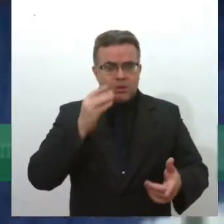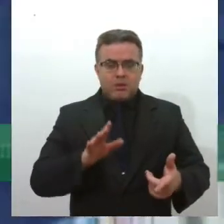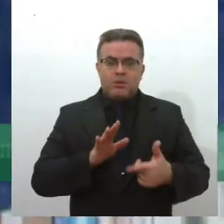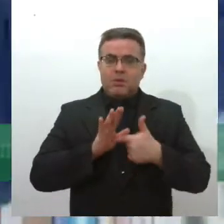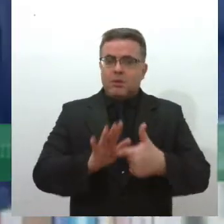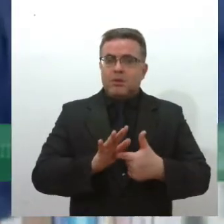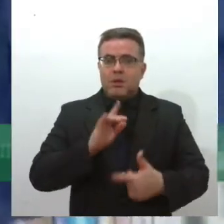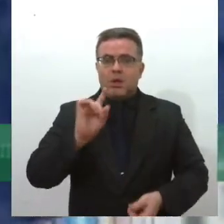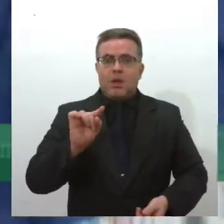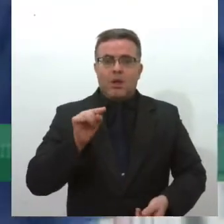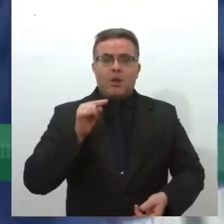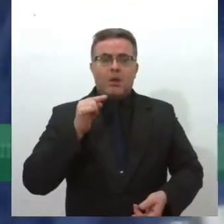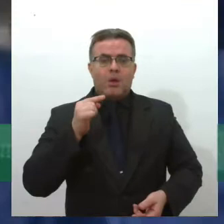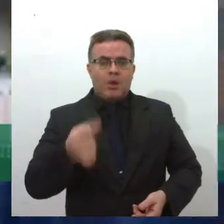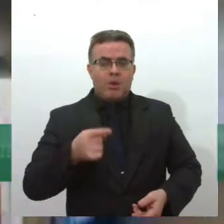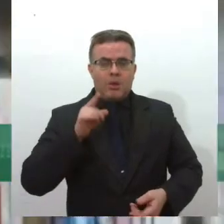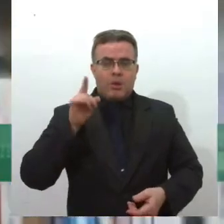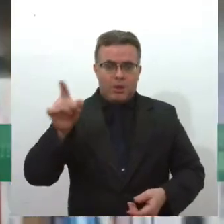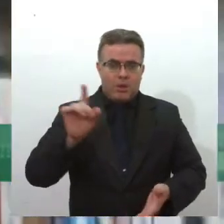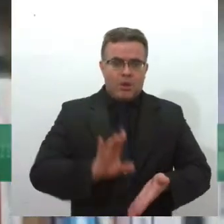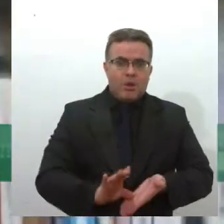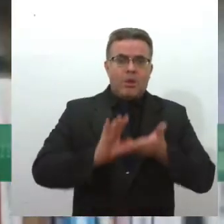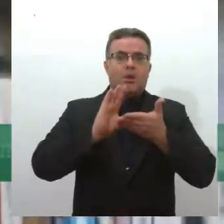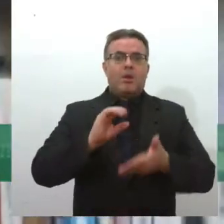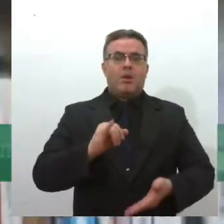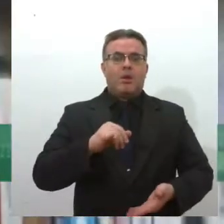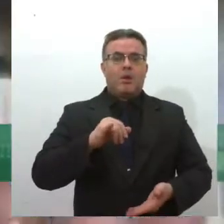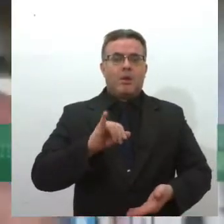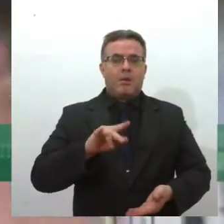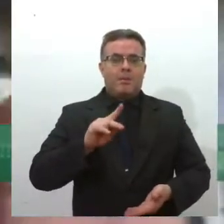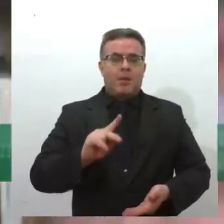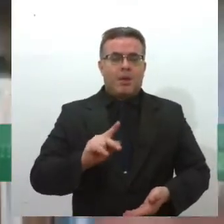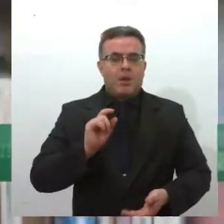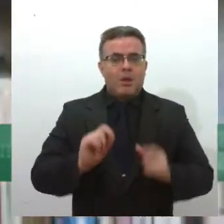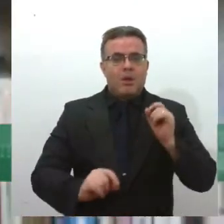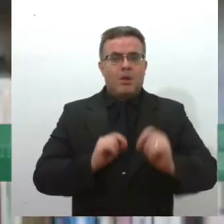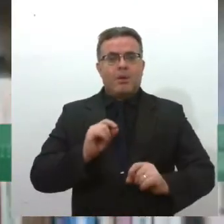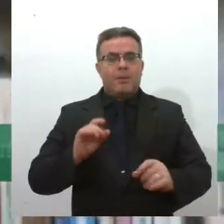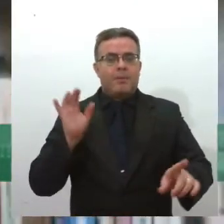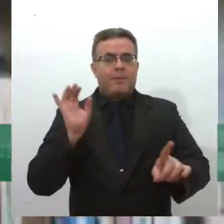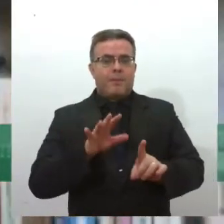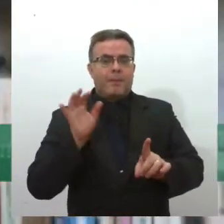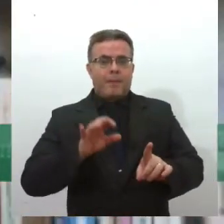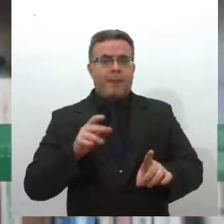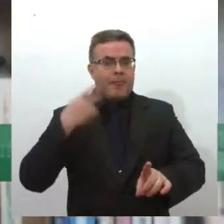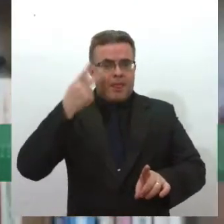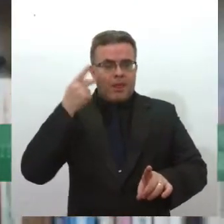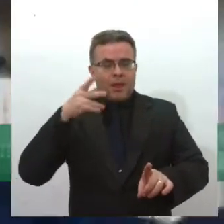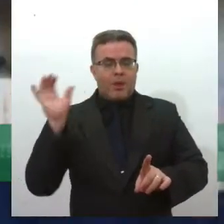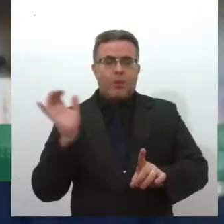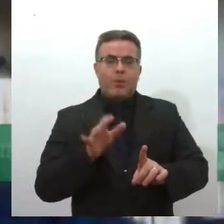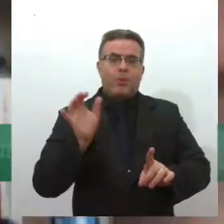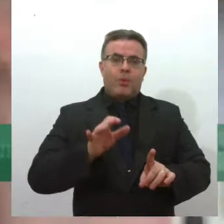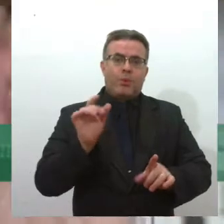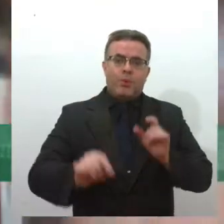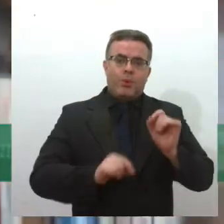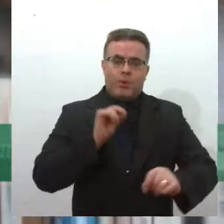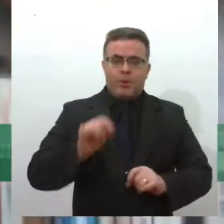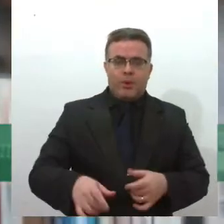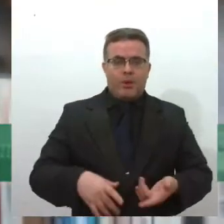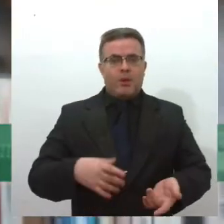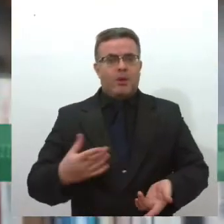aí vem lá o Conselho Nacional do MP, segundo essa proposta, manipulado politicamente, o corregedor,